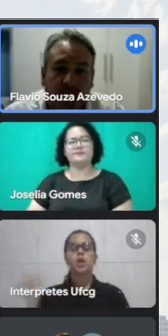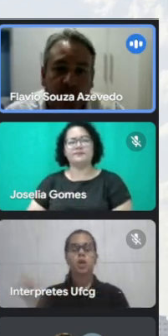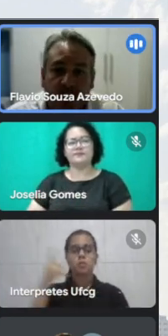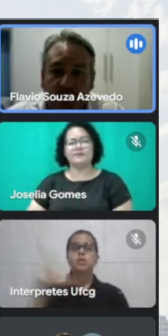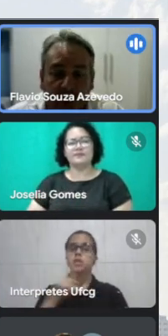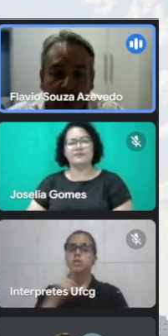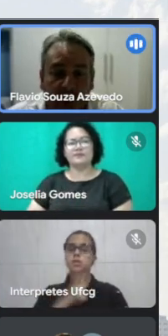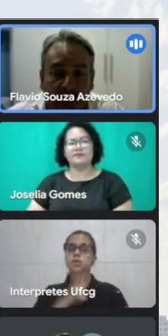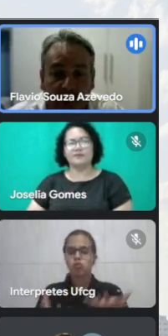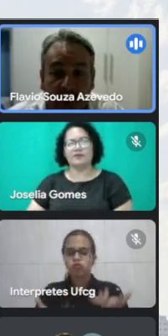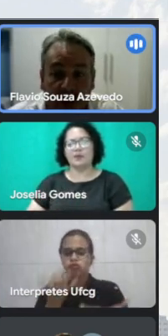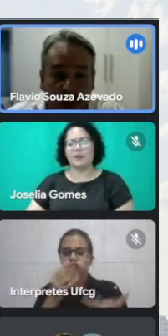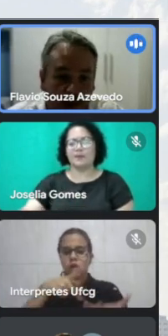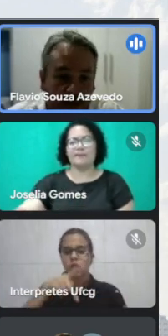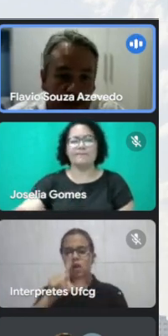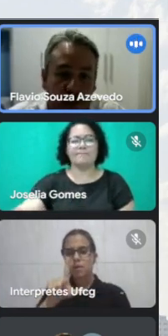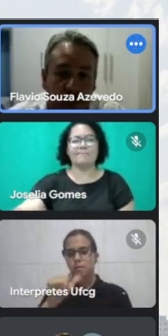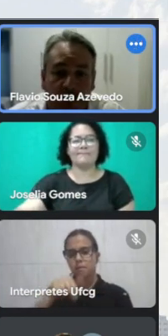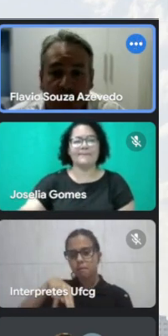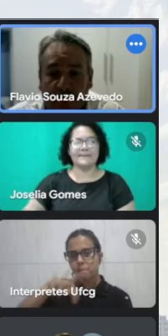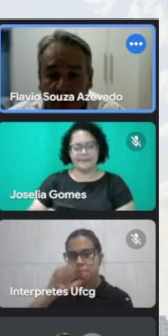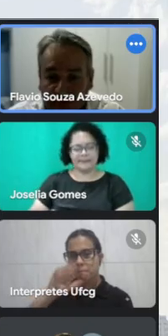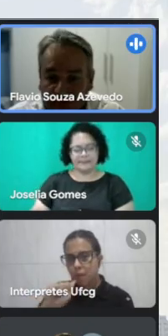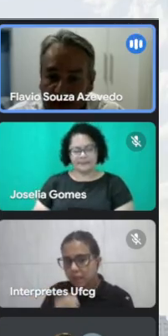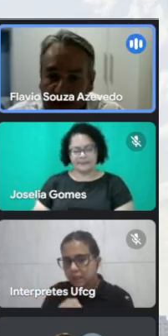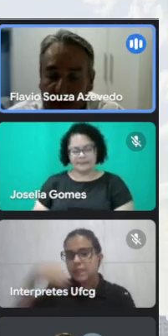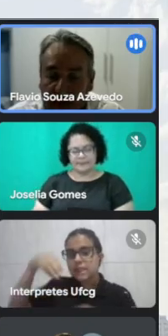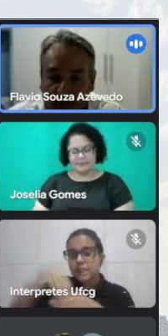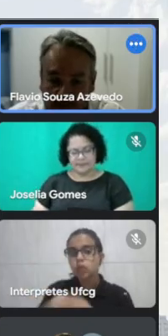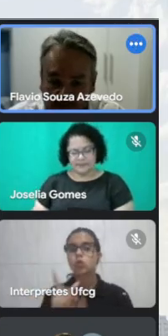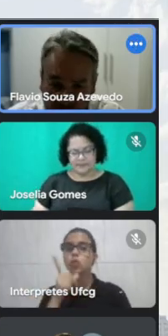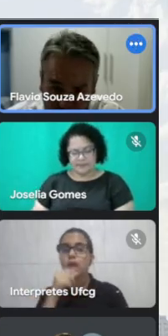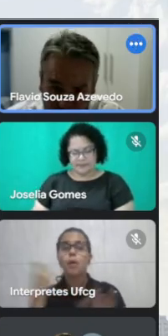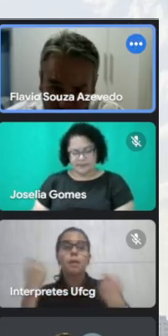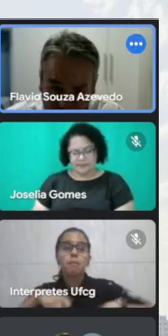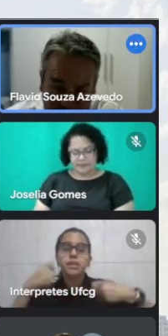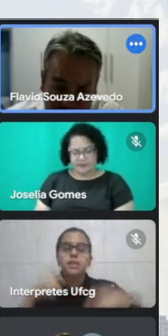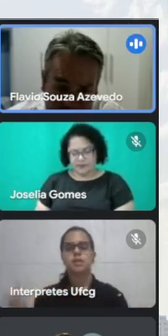Essas plantas são chamadas plantas macrófitas, que vêm, né,